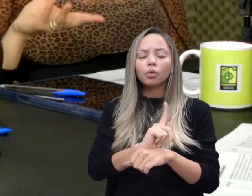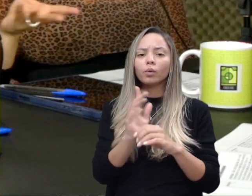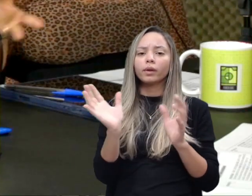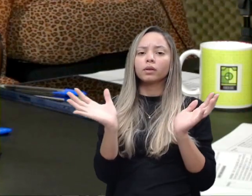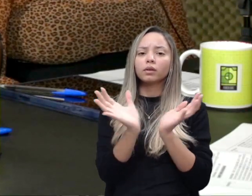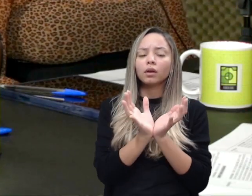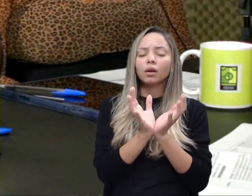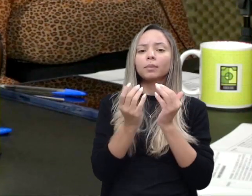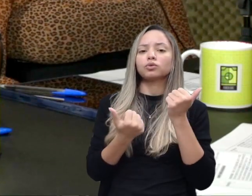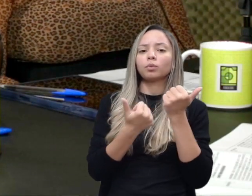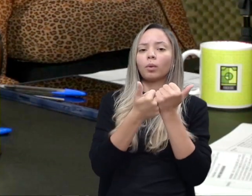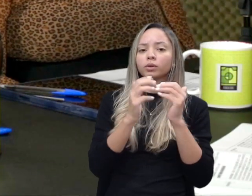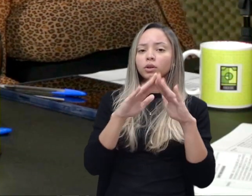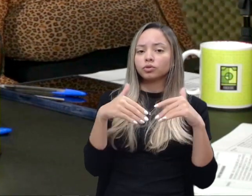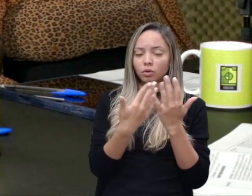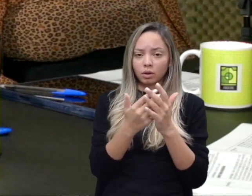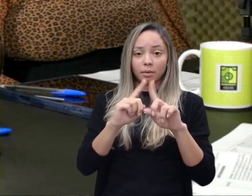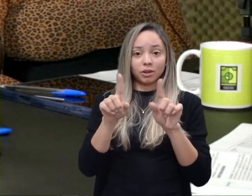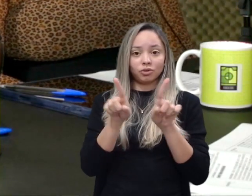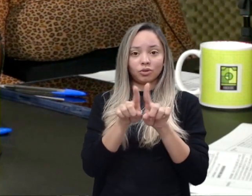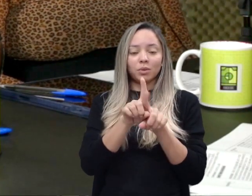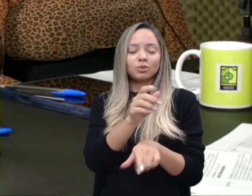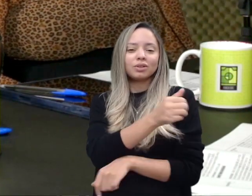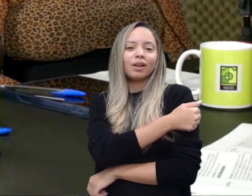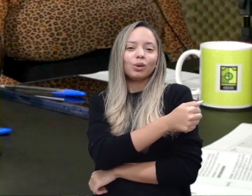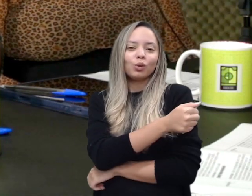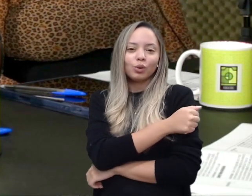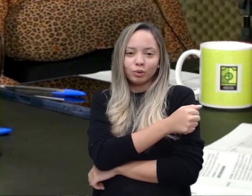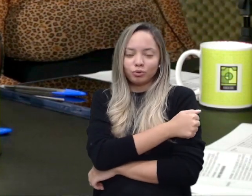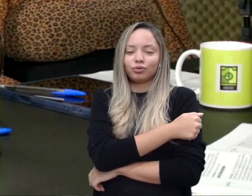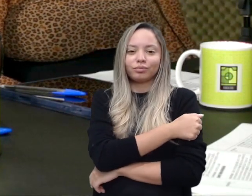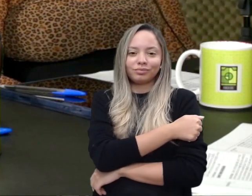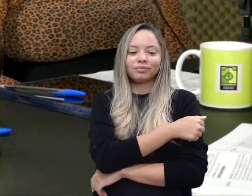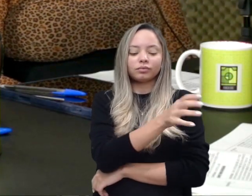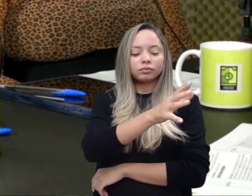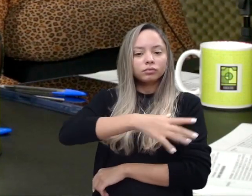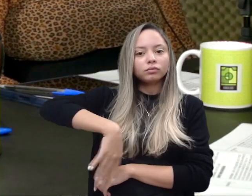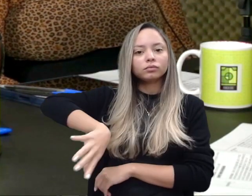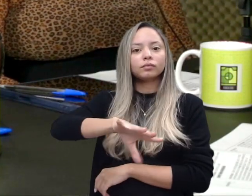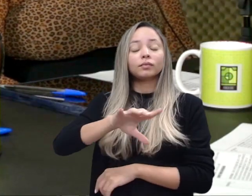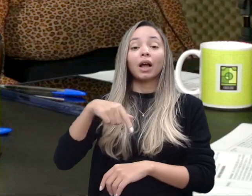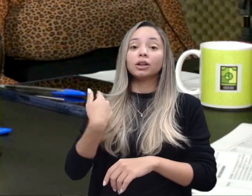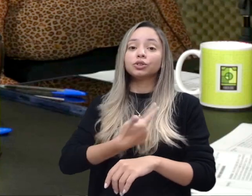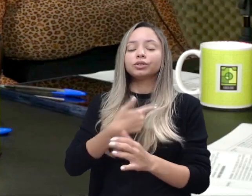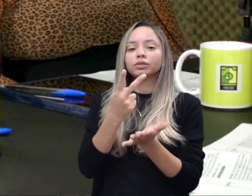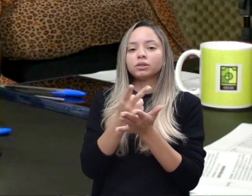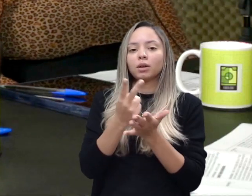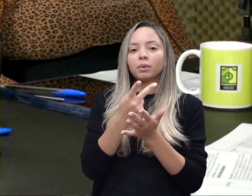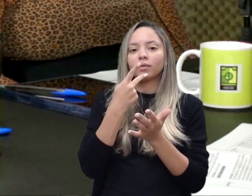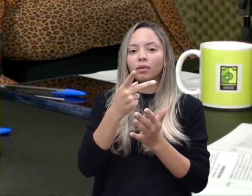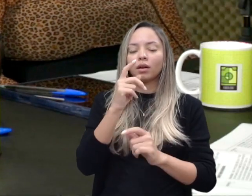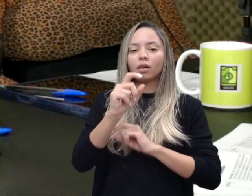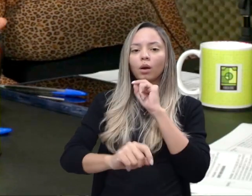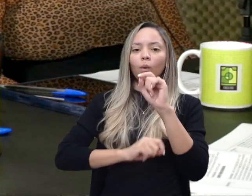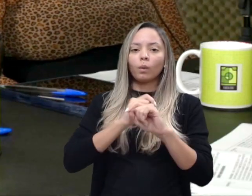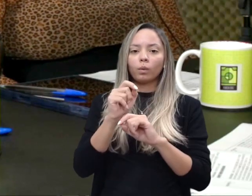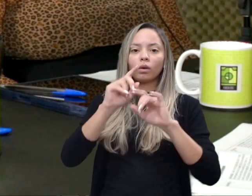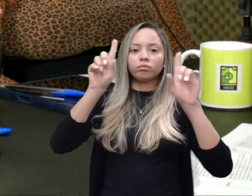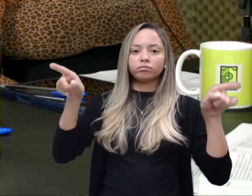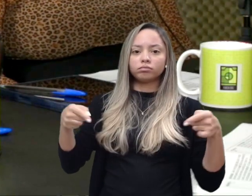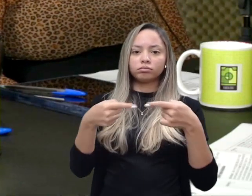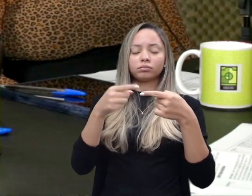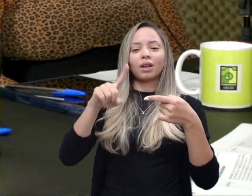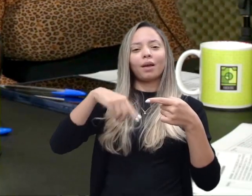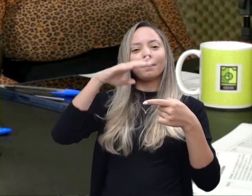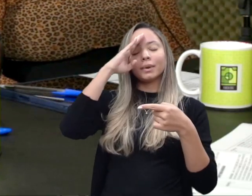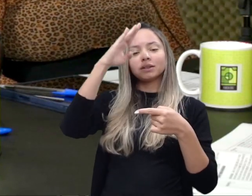de suporte para a escola, mas os alunos também, os outros alunos. A gente fala o tempo todo que os pares, eles são os seus